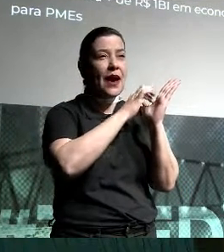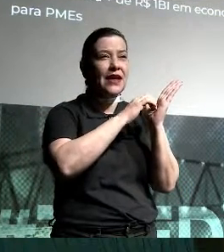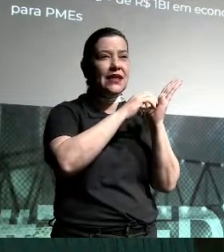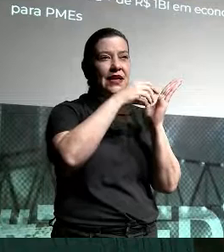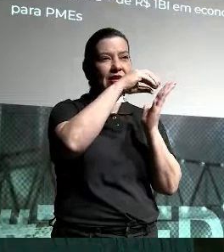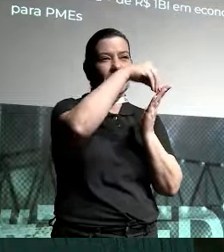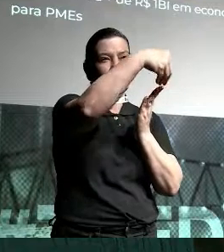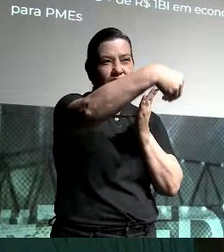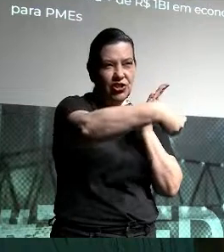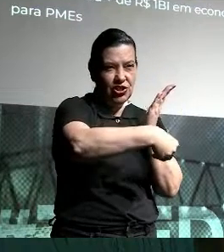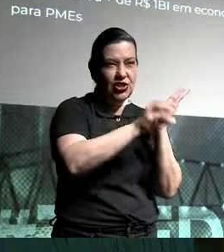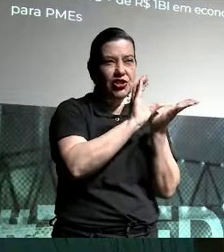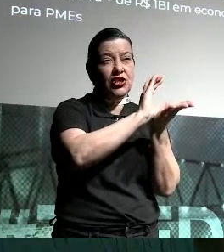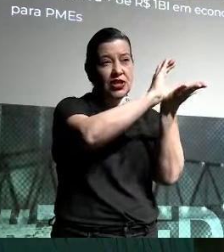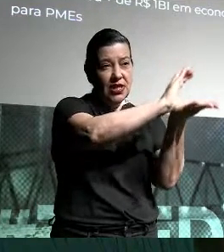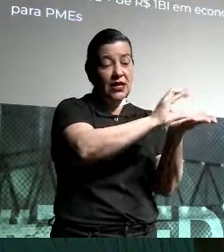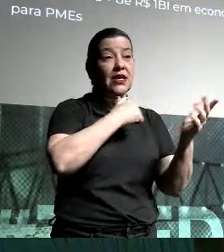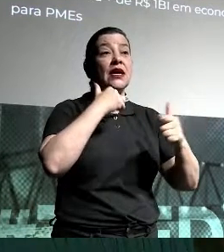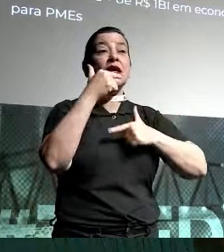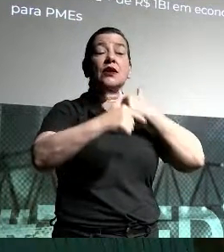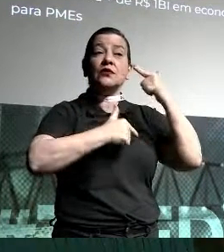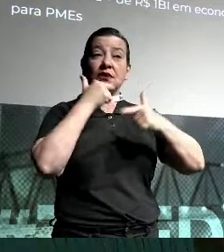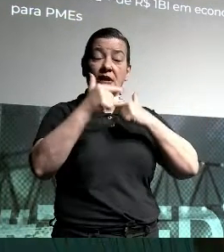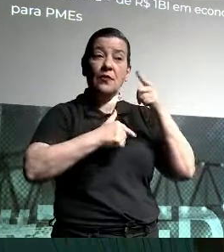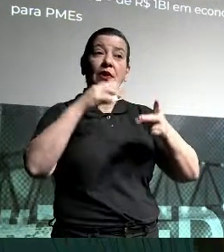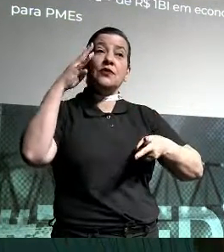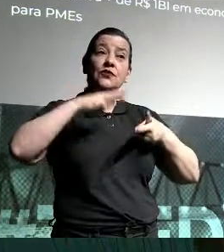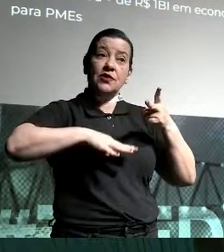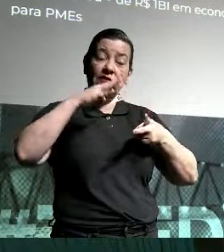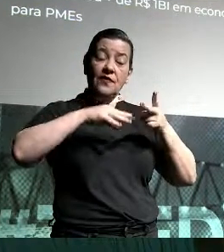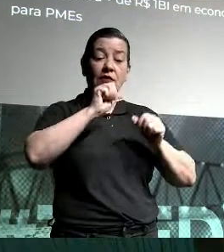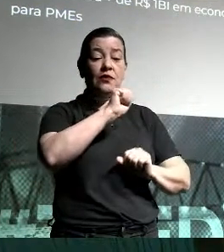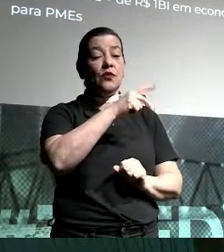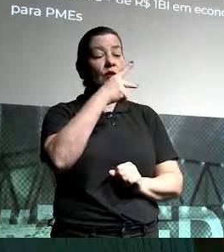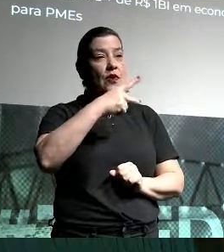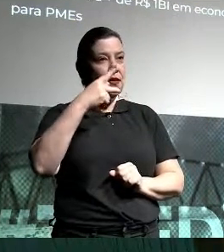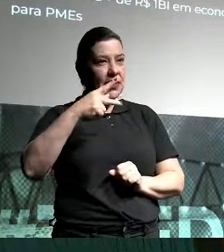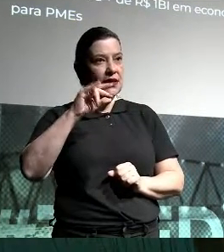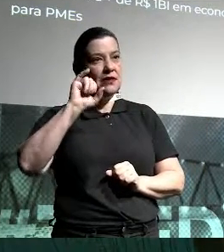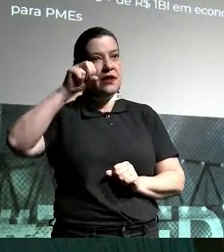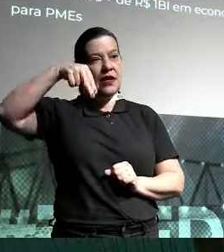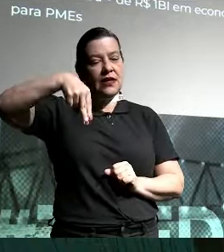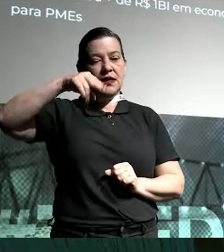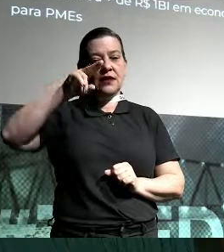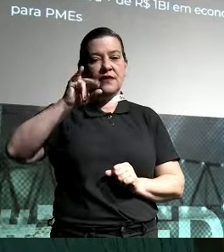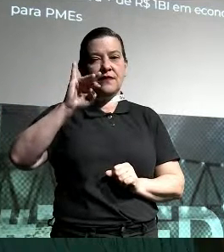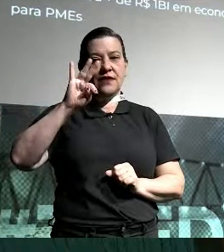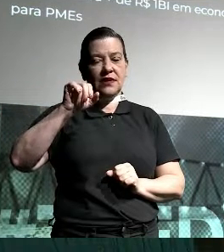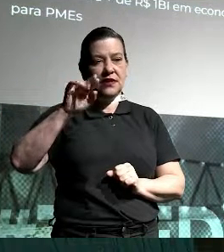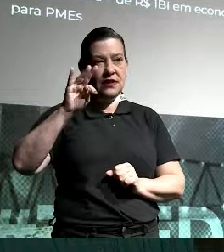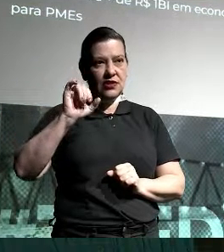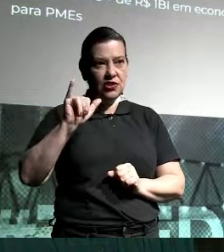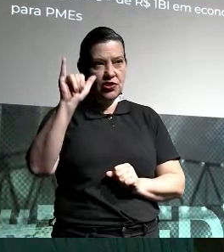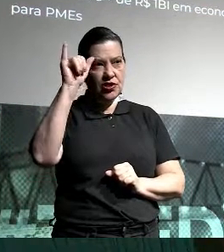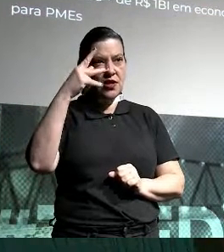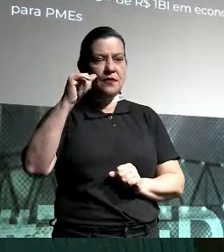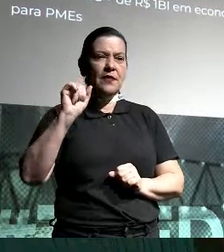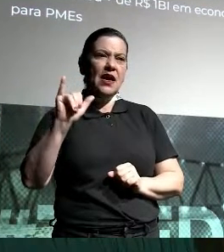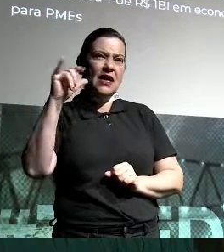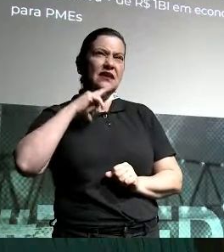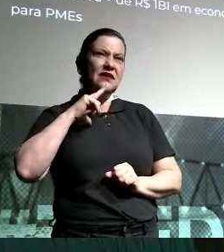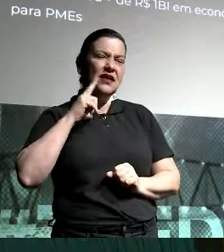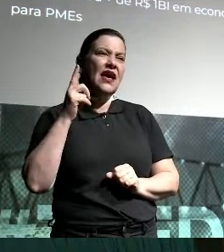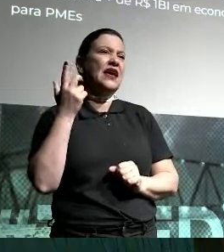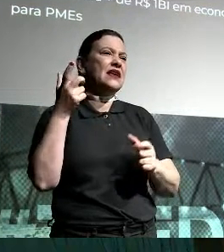né? Eu trabalho como desenvolvedor mobile do aplicativo da InfinityPay. A InfinityPay ela tem mais de 300 mil lojistas, 5